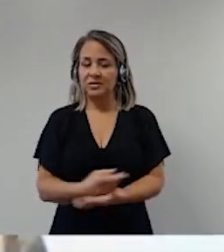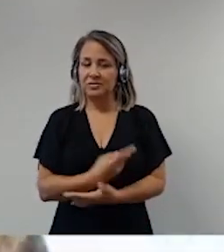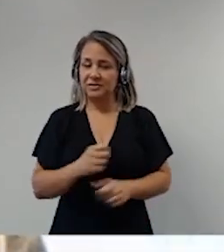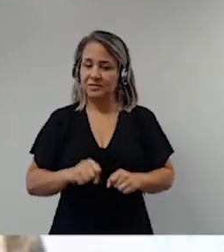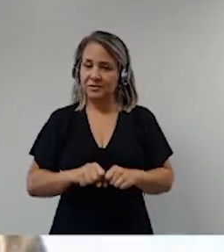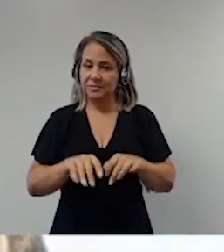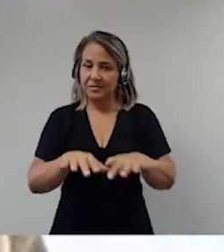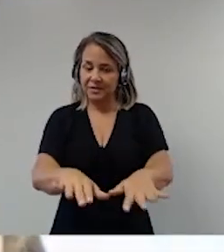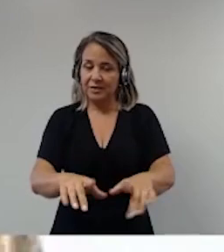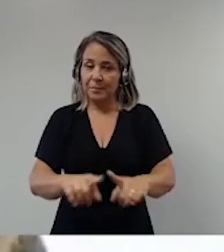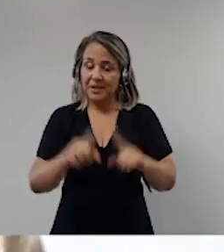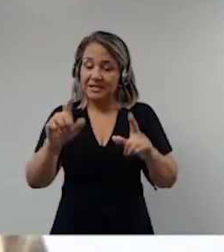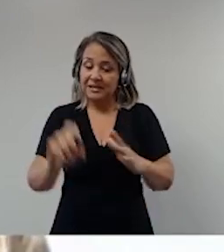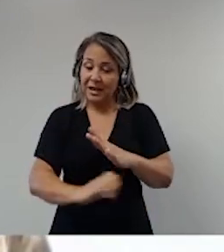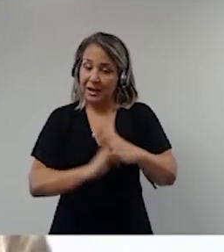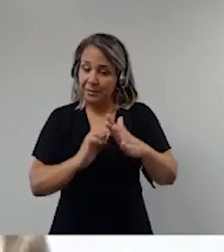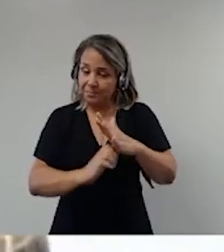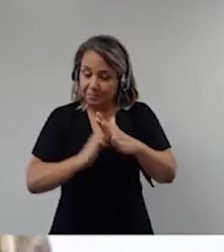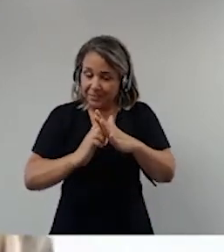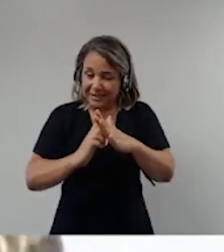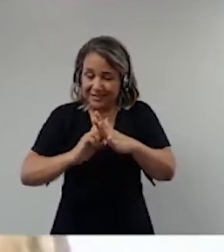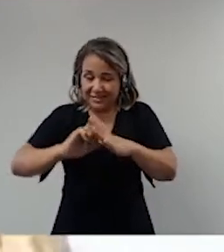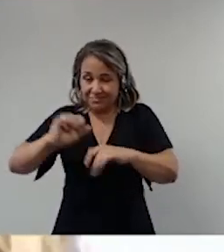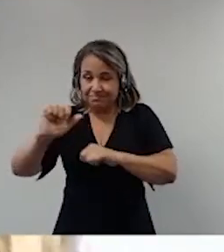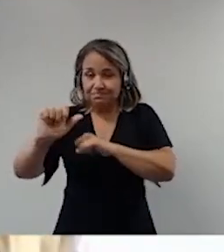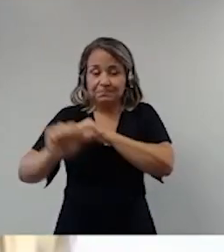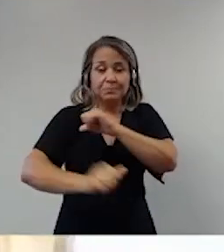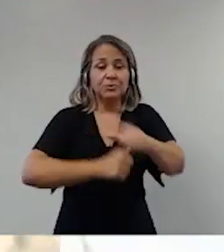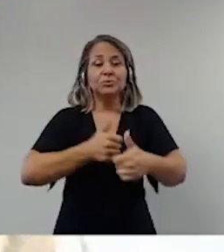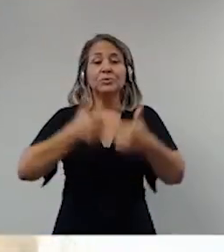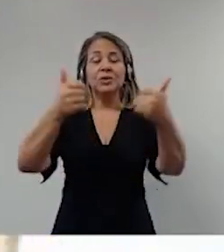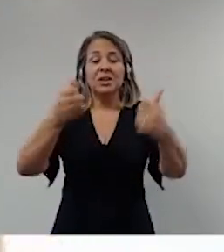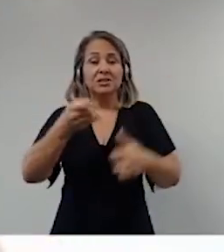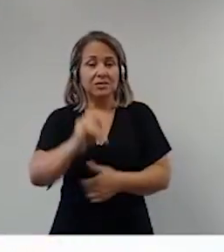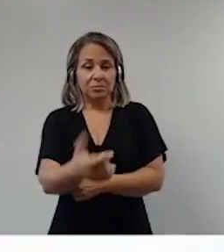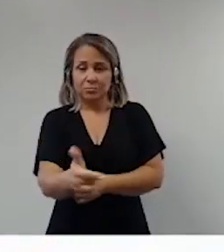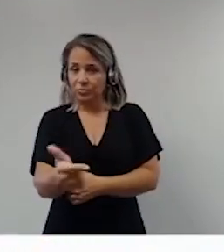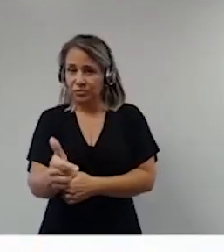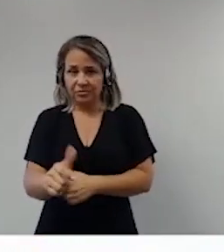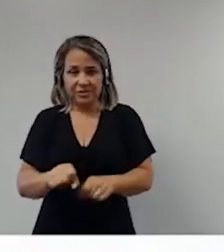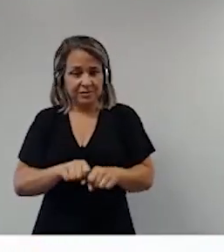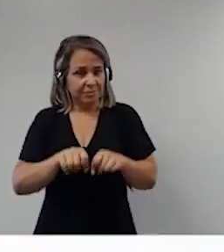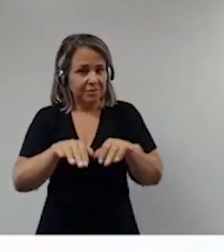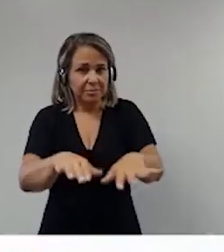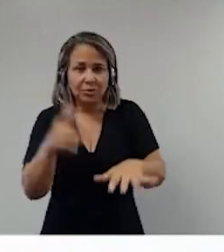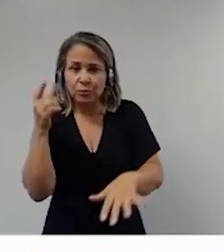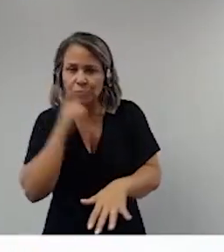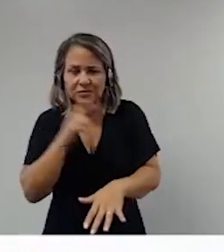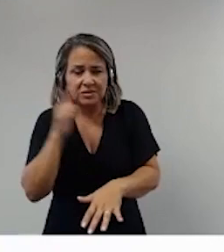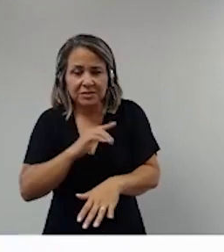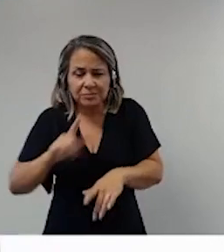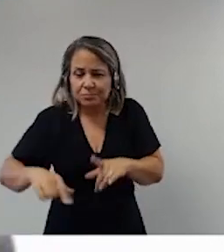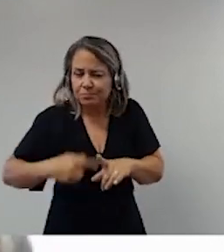o fato é que a empresa se reinventou de um jeito que talvez sem a pandemia não teria conseguido se reinventar de forma tão